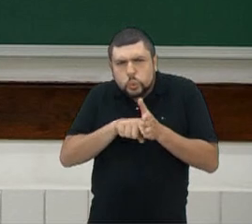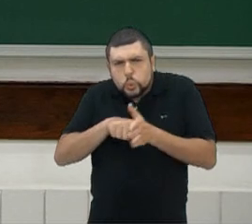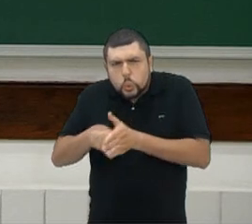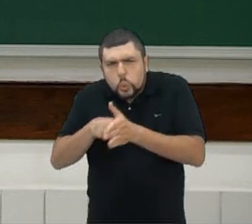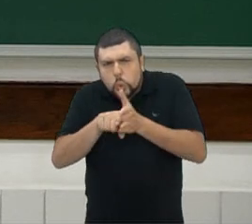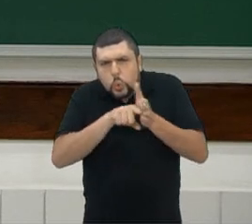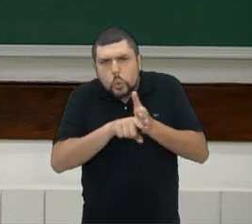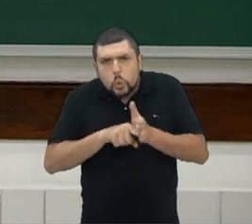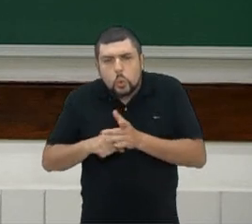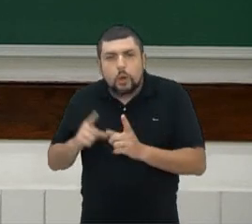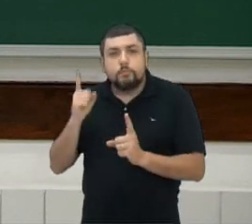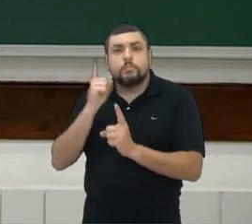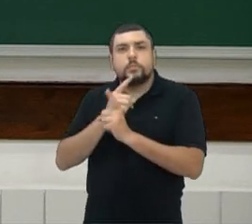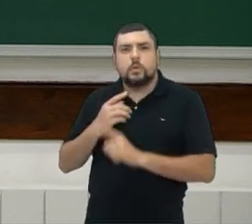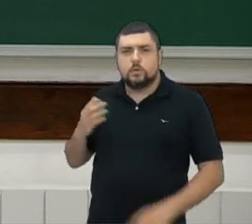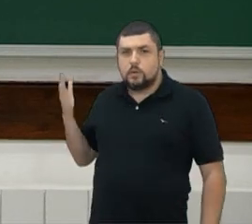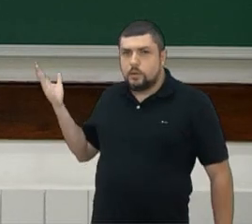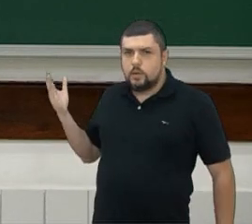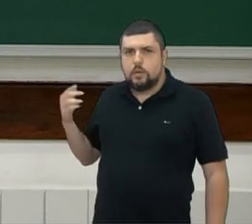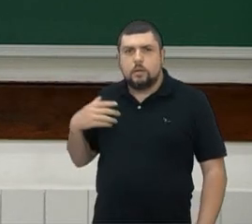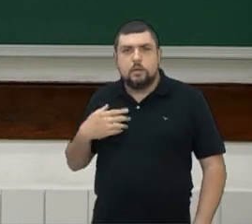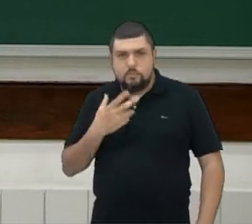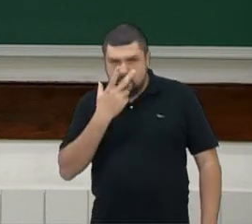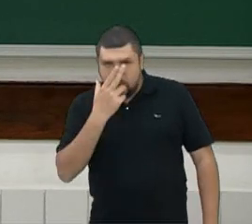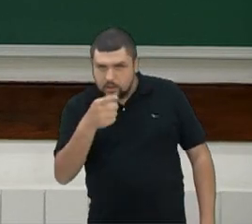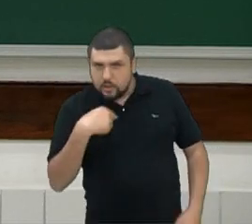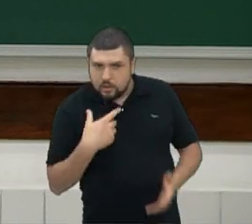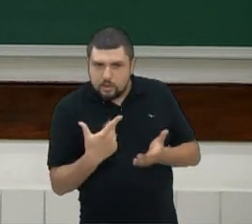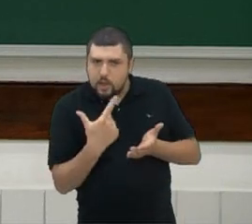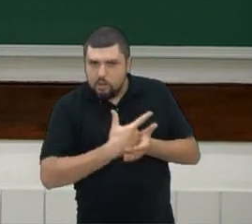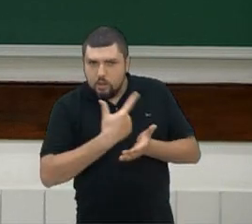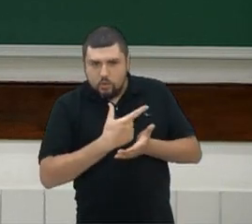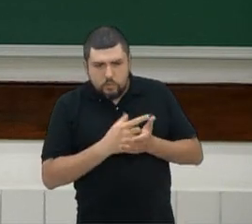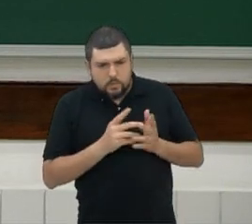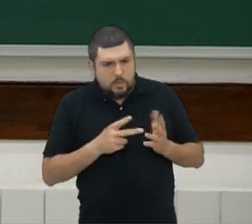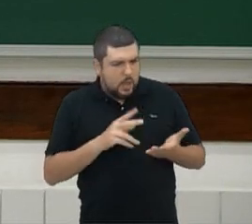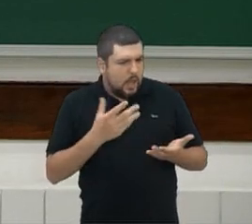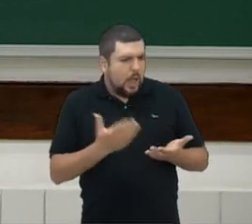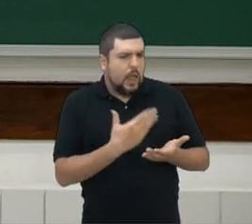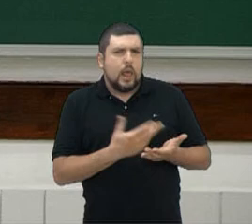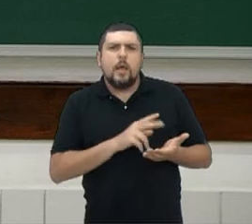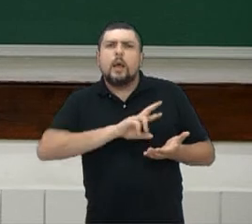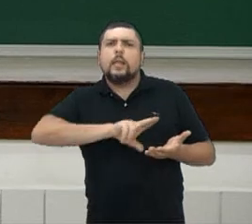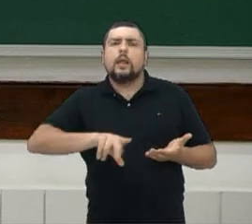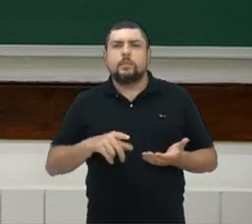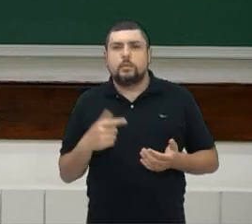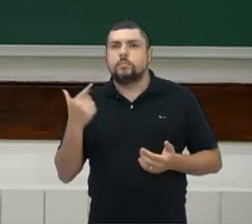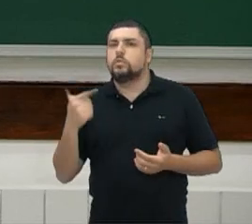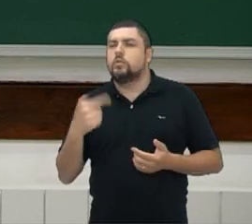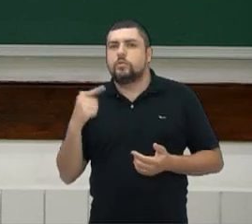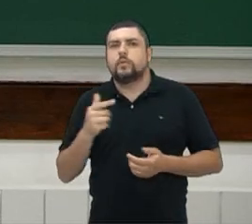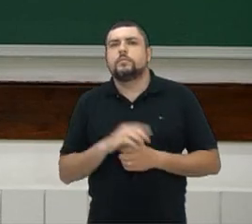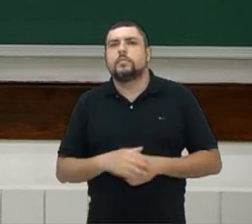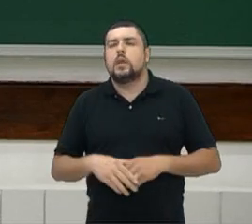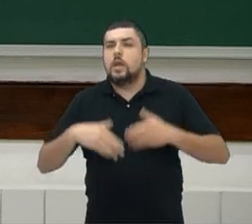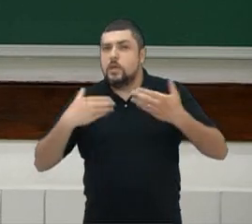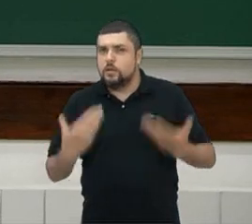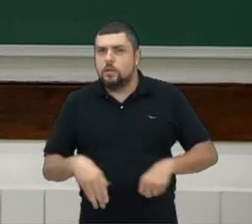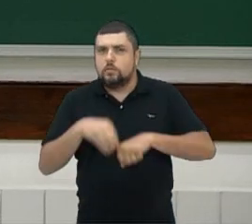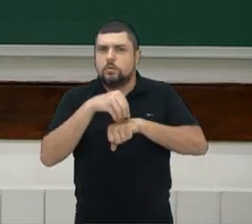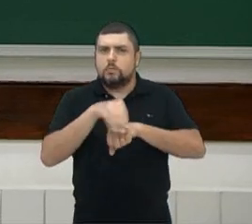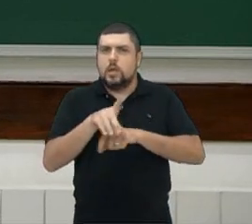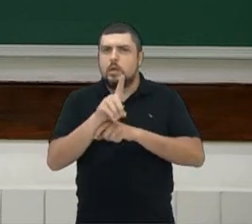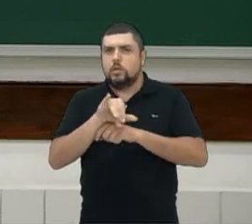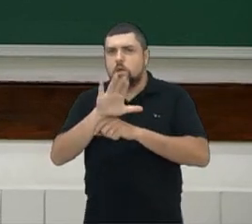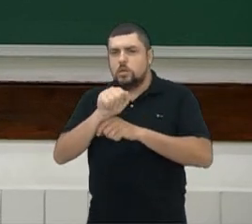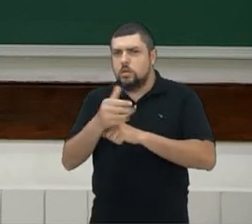Que eu achei um livro, ó, que legal. Não, tive que fazer inúmeros confrontos, e é isso que eu gostaria de deixar uma dica para vocês que estão